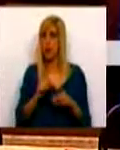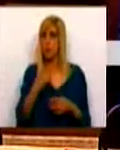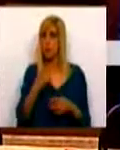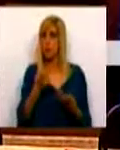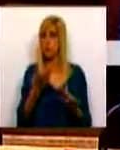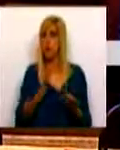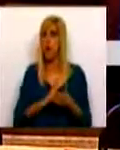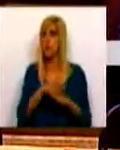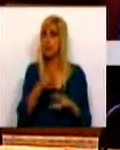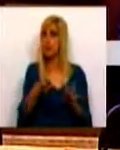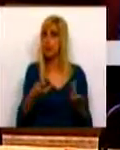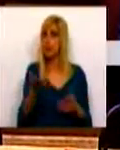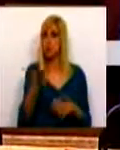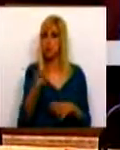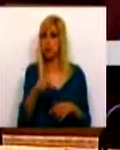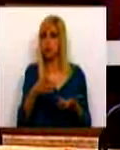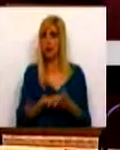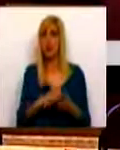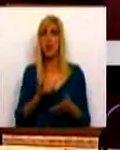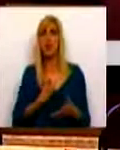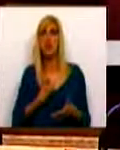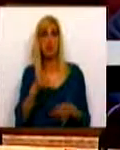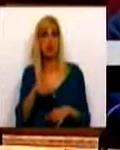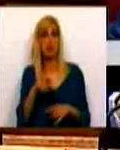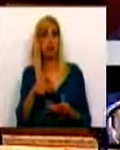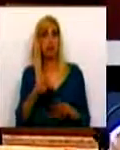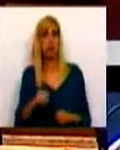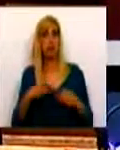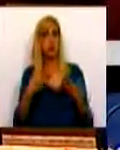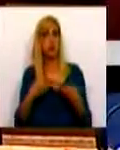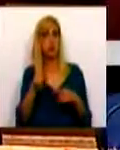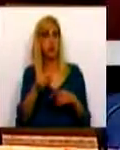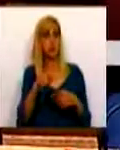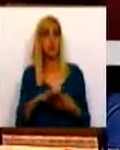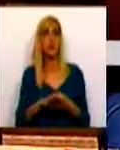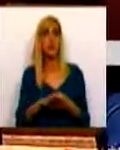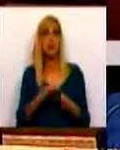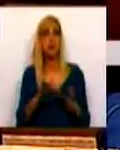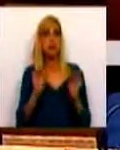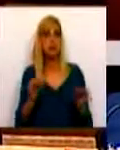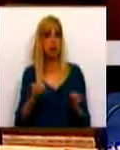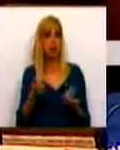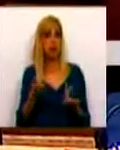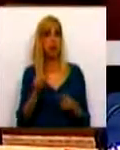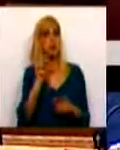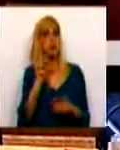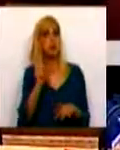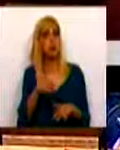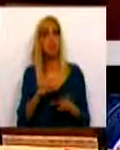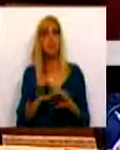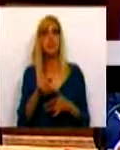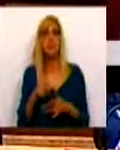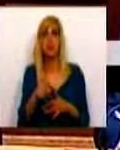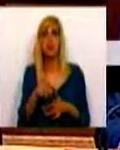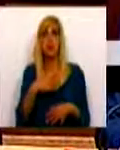do acesso ao direito, identificada aqui desde logo, inicialmente, como uma questão fundamental. Eu queria dizer